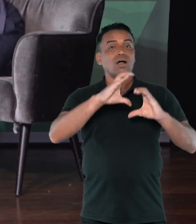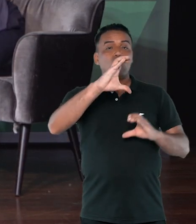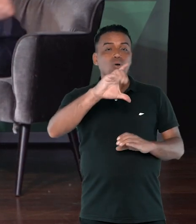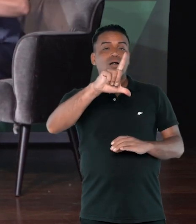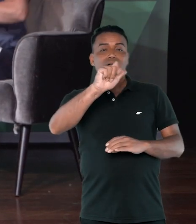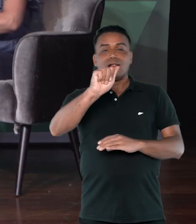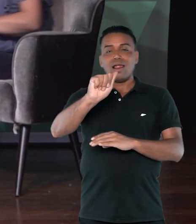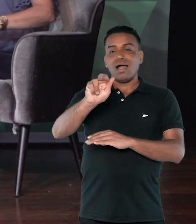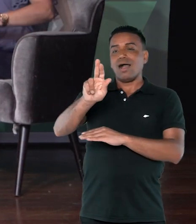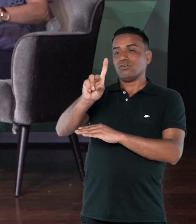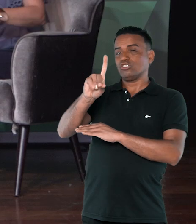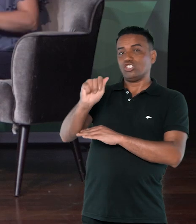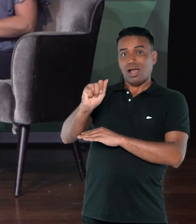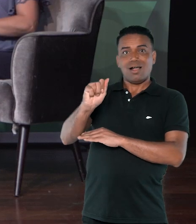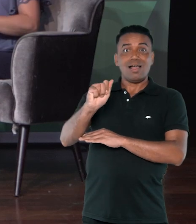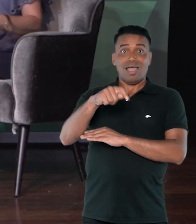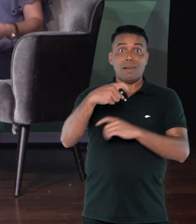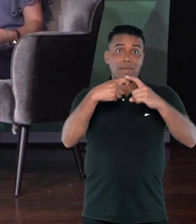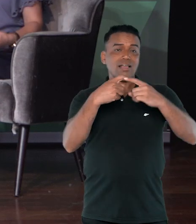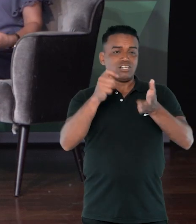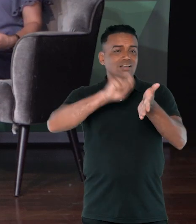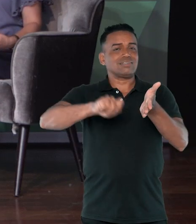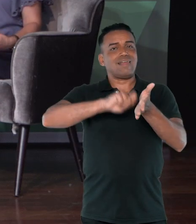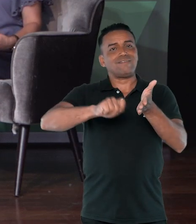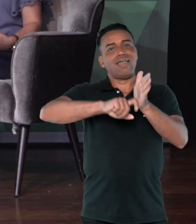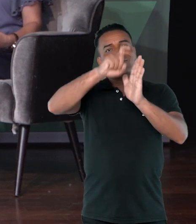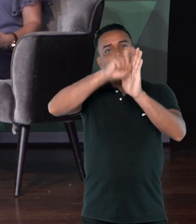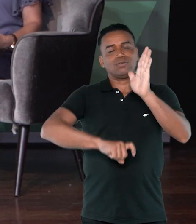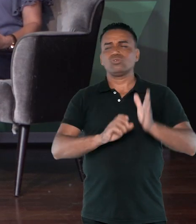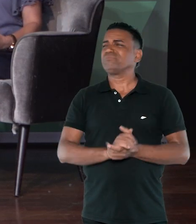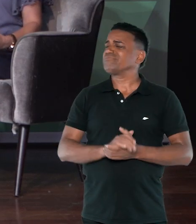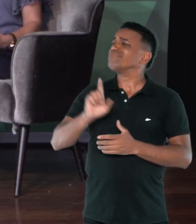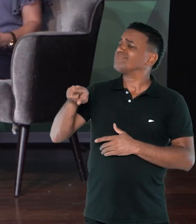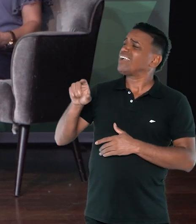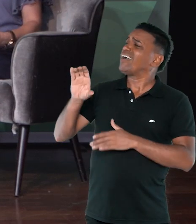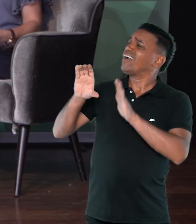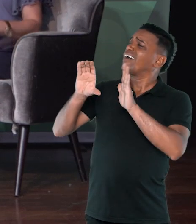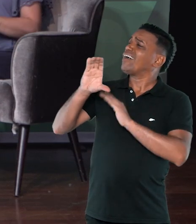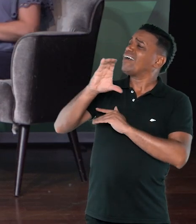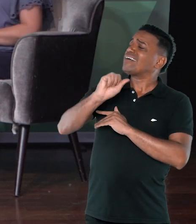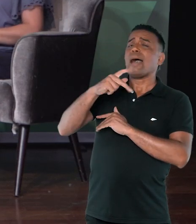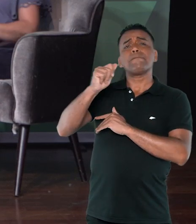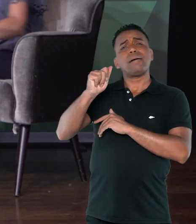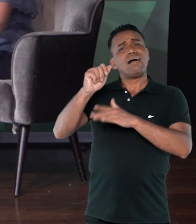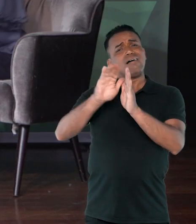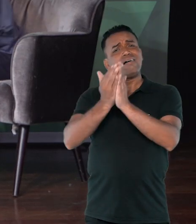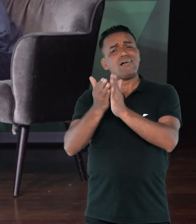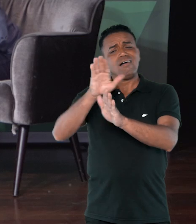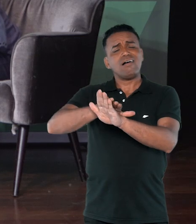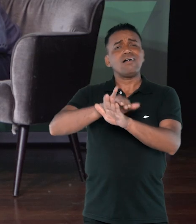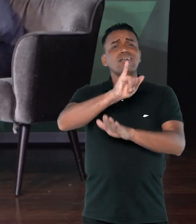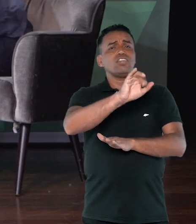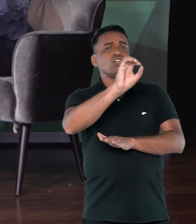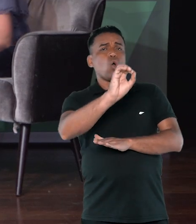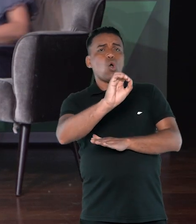absurdo. Tem que fazer propaganda, né, para Yolanda. Yolanda Naves. É interessante porque pela capa a